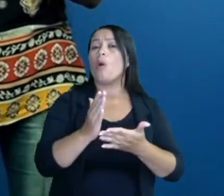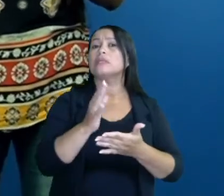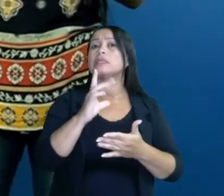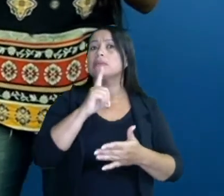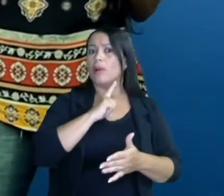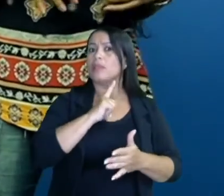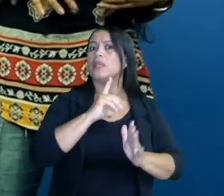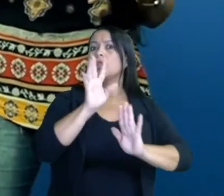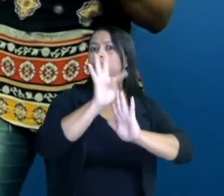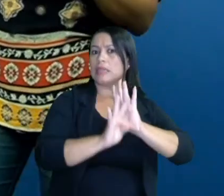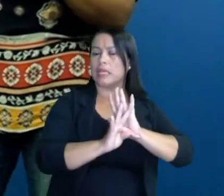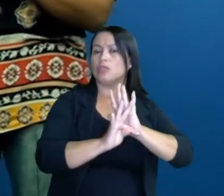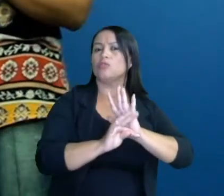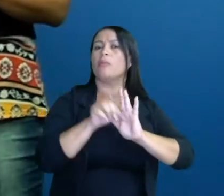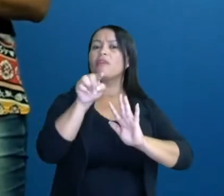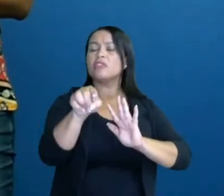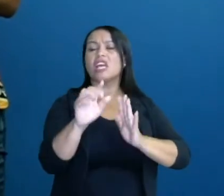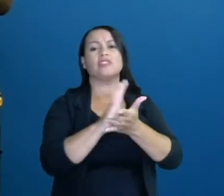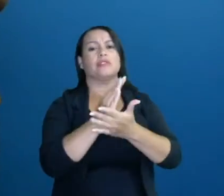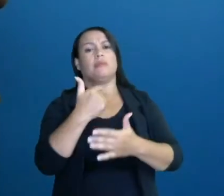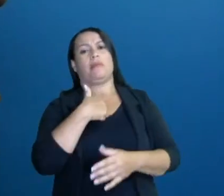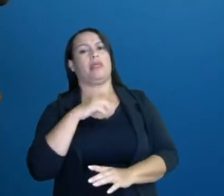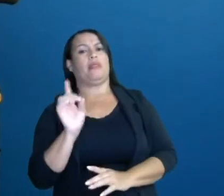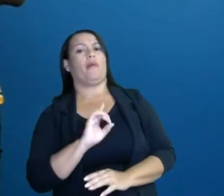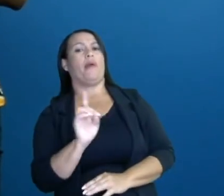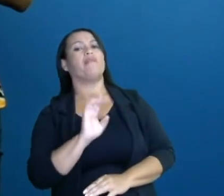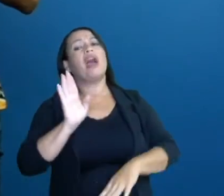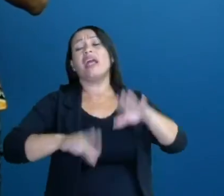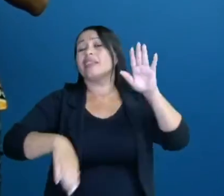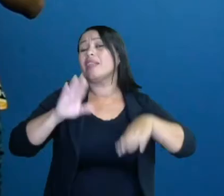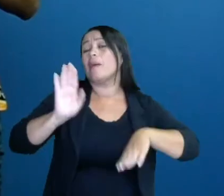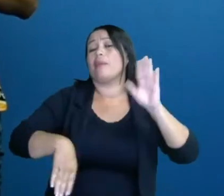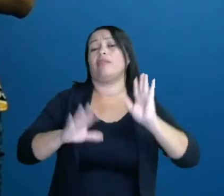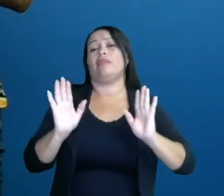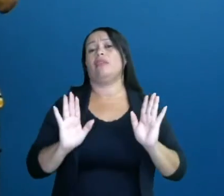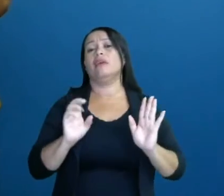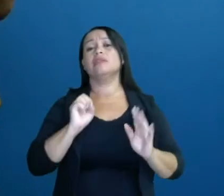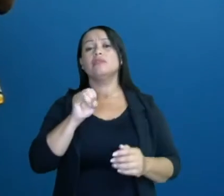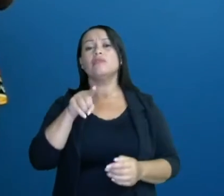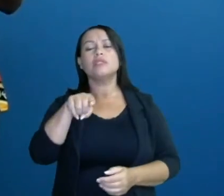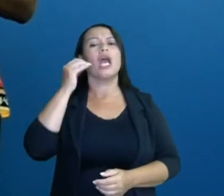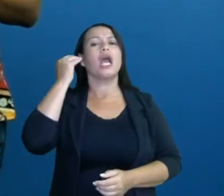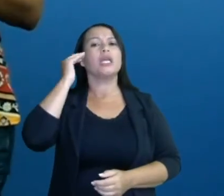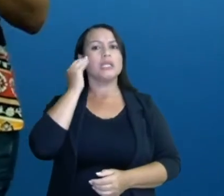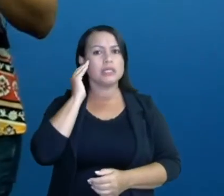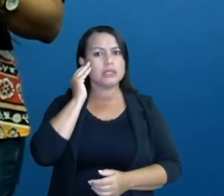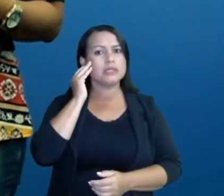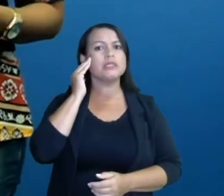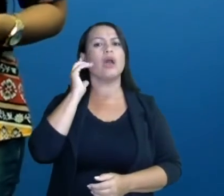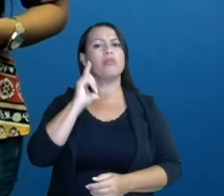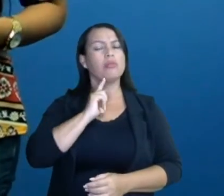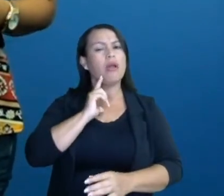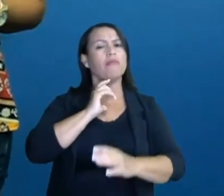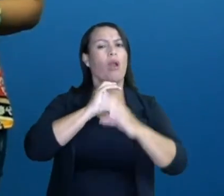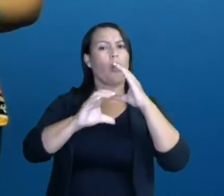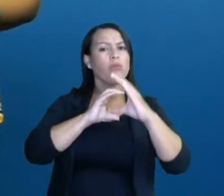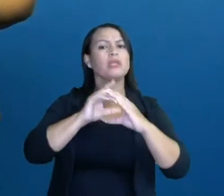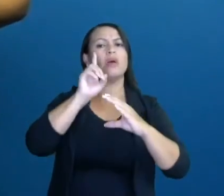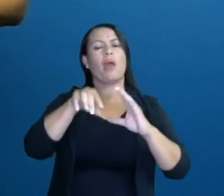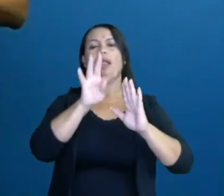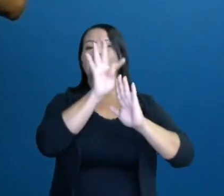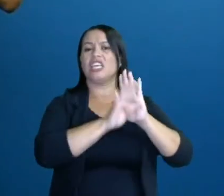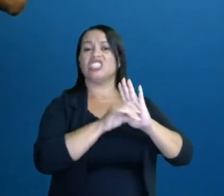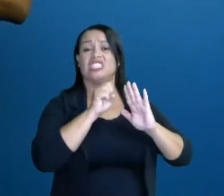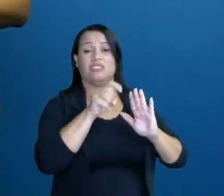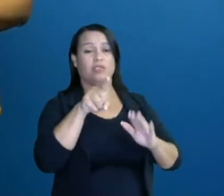ser texto para você pode não ser para mim, né? Então, vai depender. Se você compreendeu, se houve aquela comunicação, é